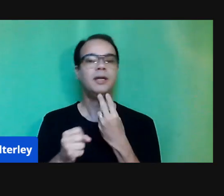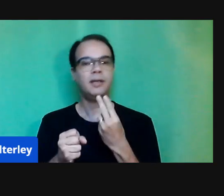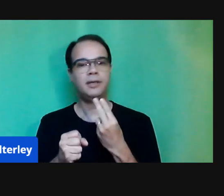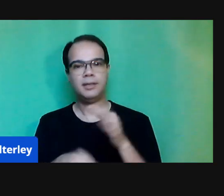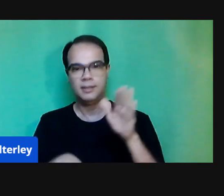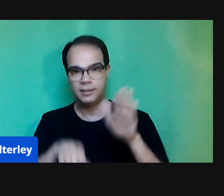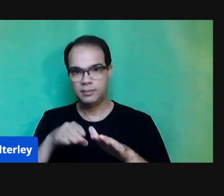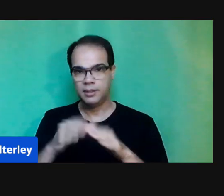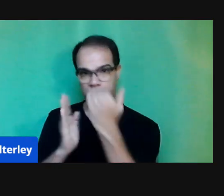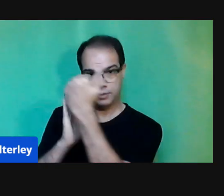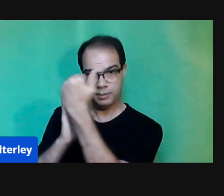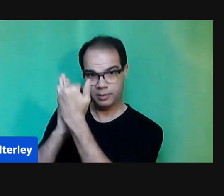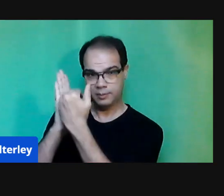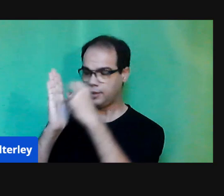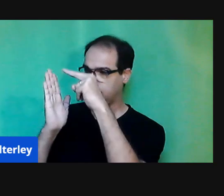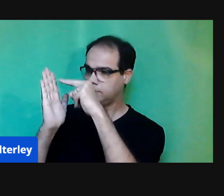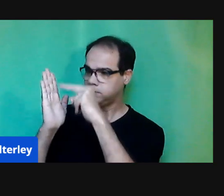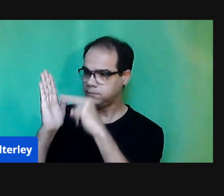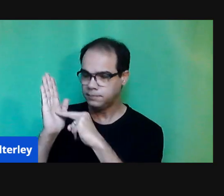roteirista.